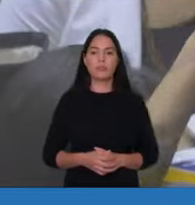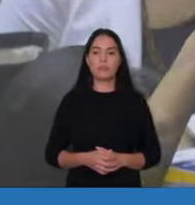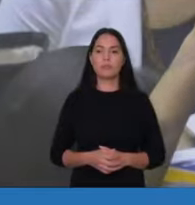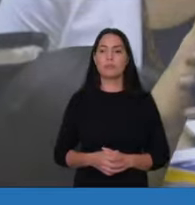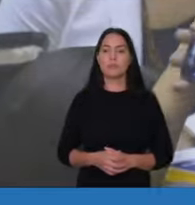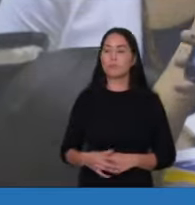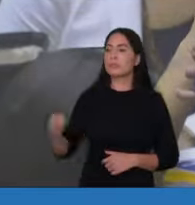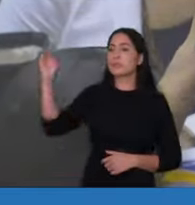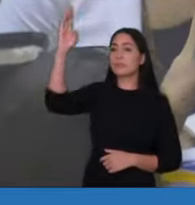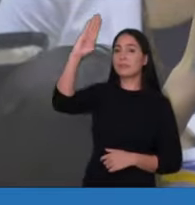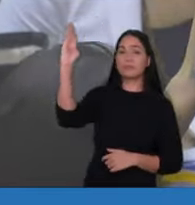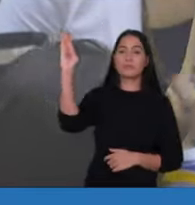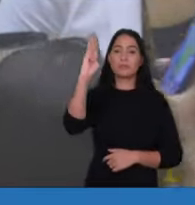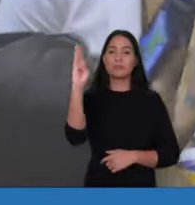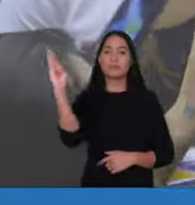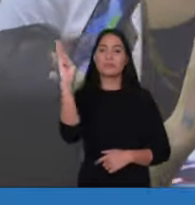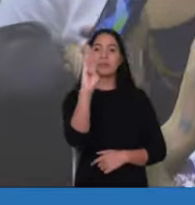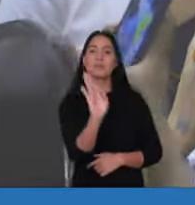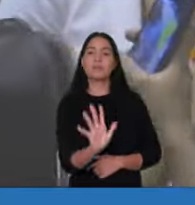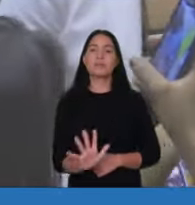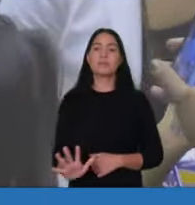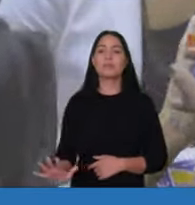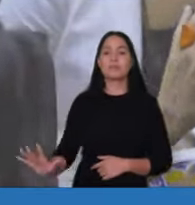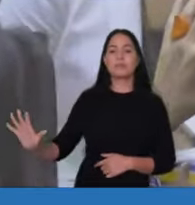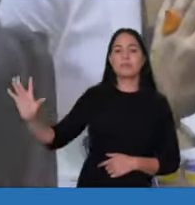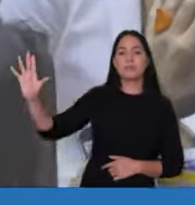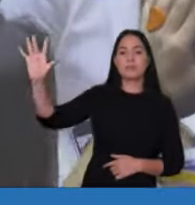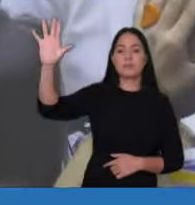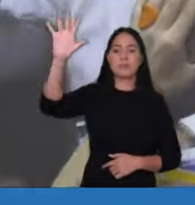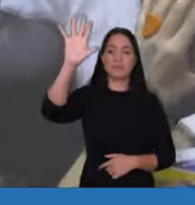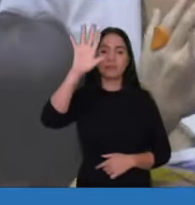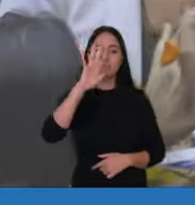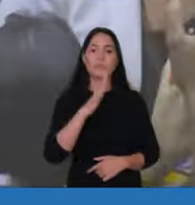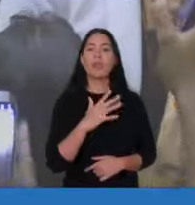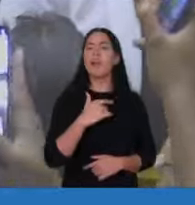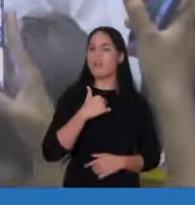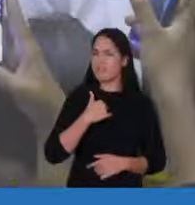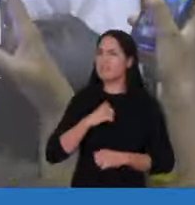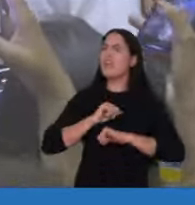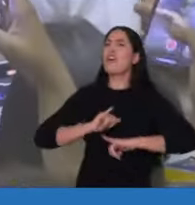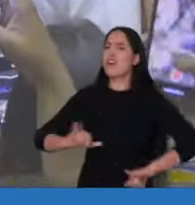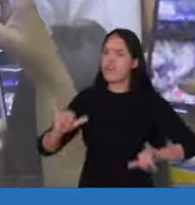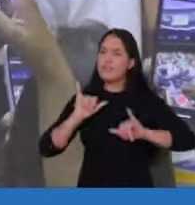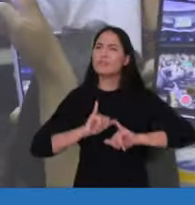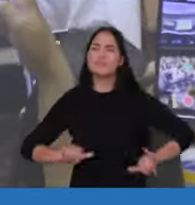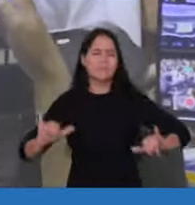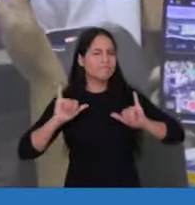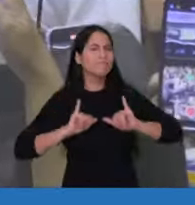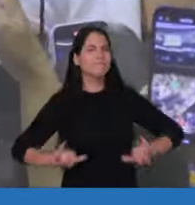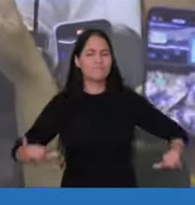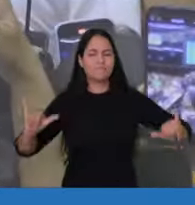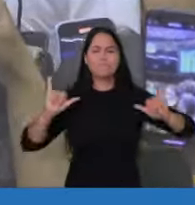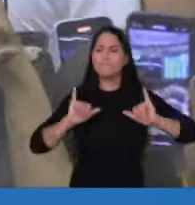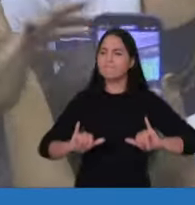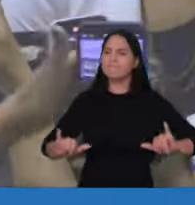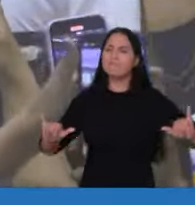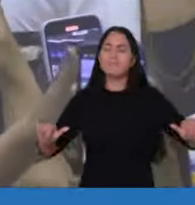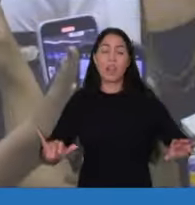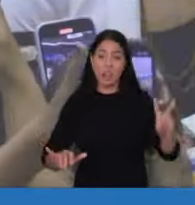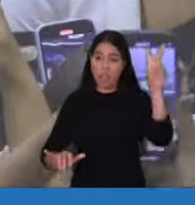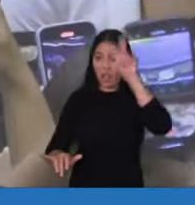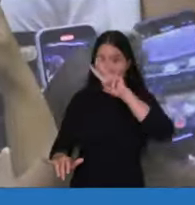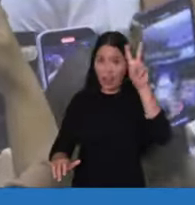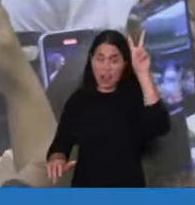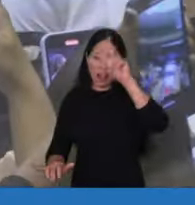Brasil, meu nego, deixa eu te contar a história que a